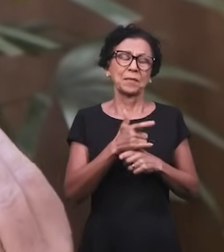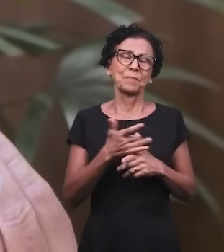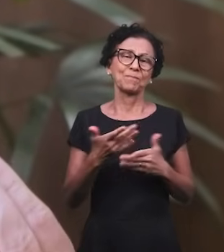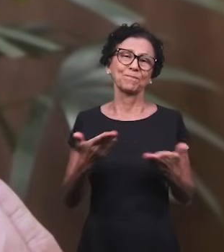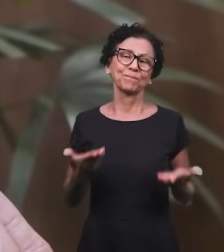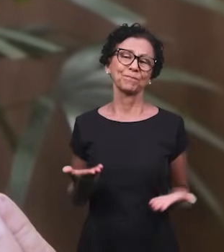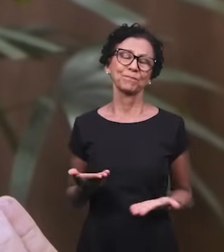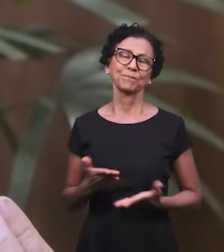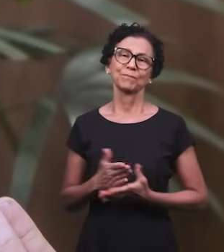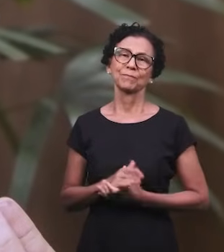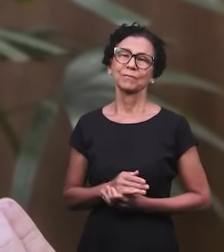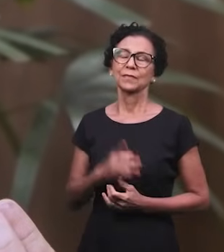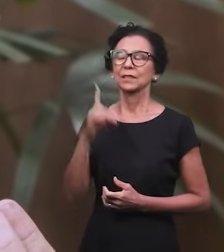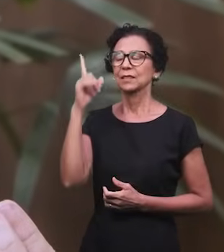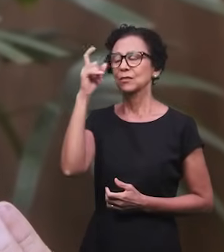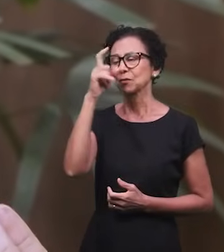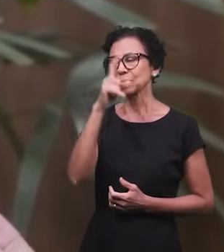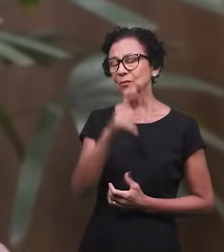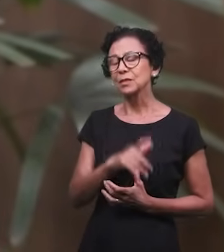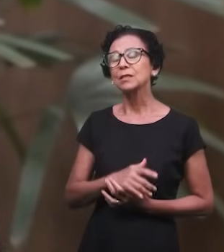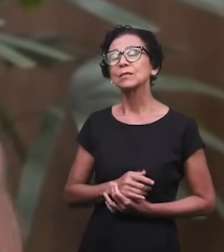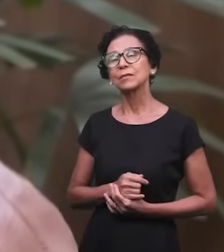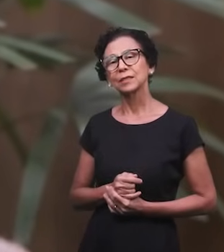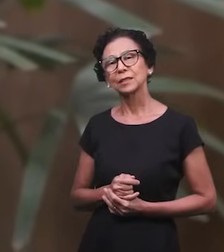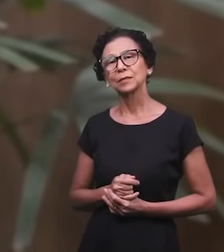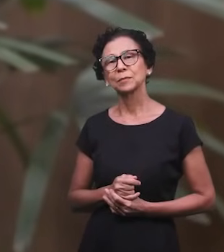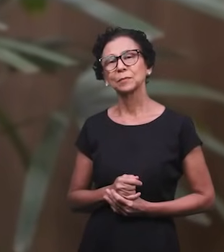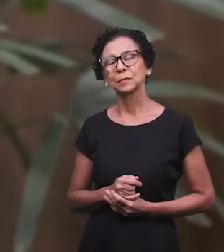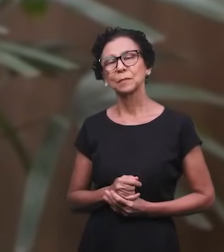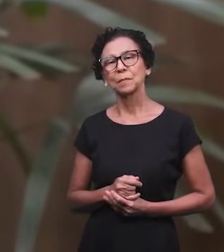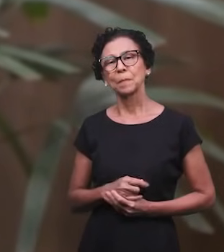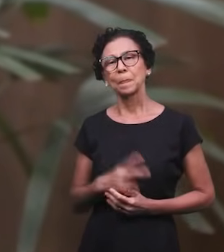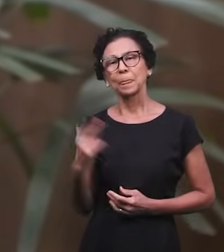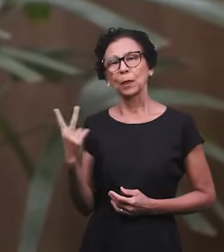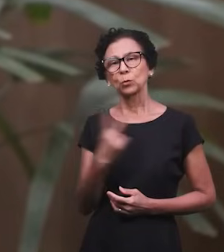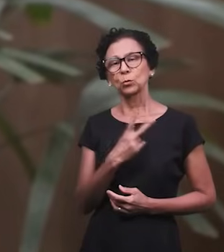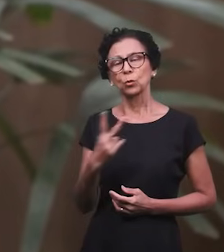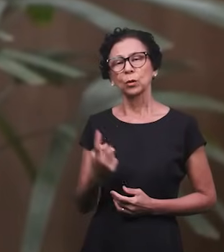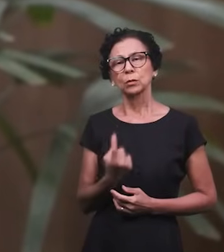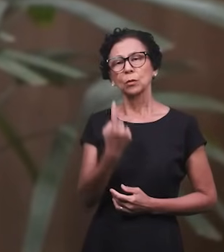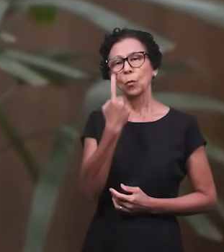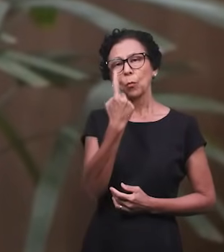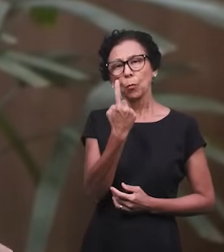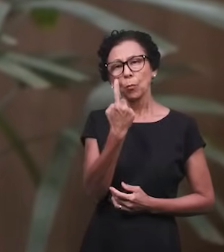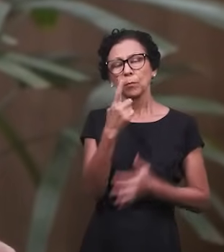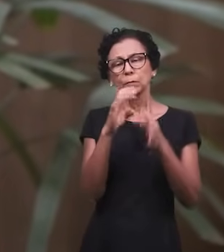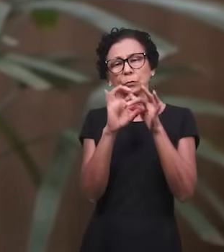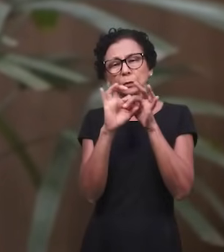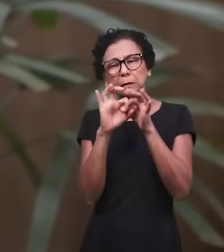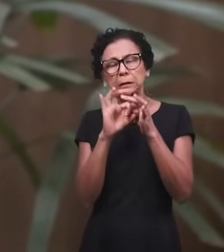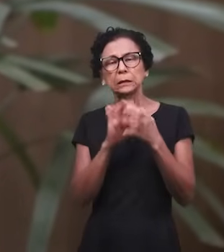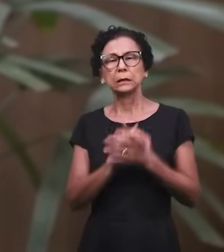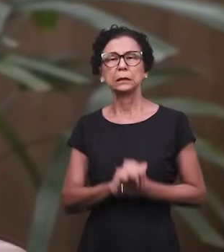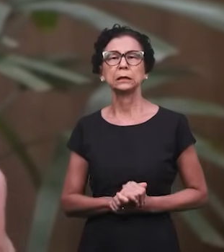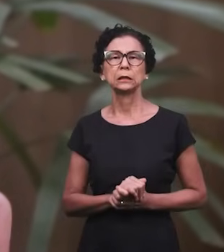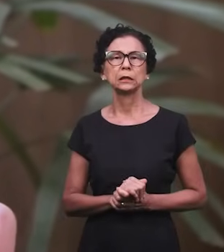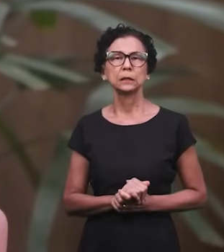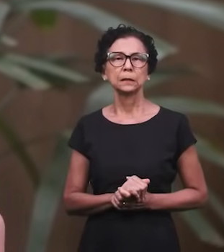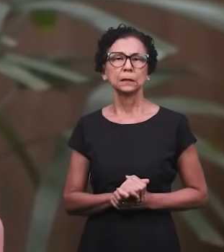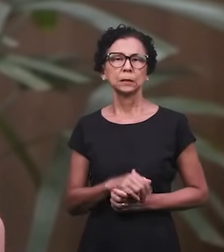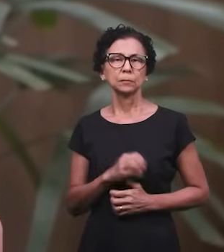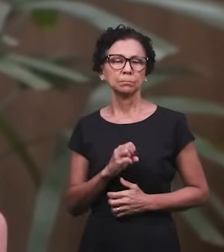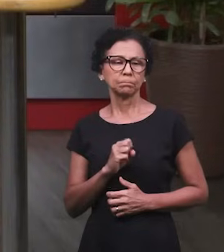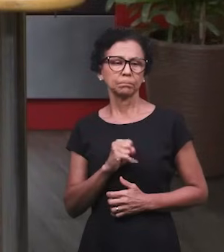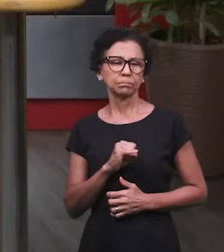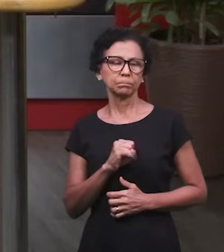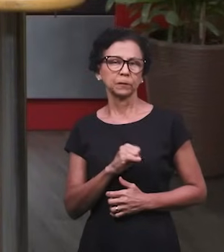porque é uma só carne a palavra do Senhor então ninguém eh fica pisando no dedão dando biliscão em si mesmo se não tiver meio